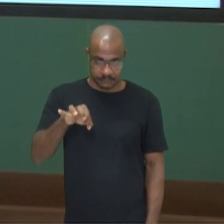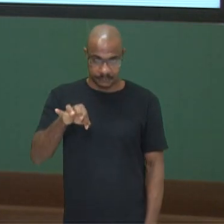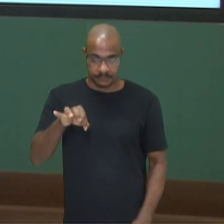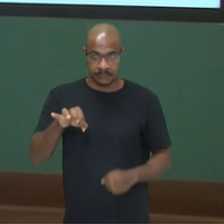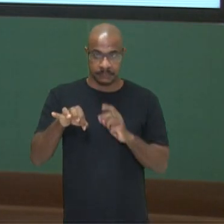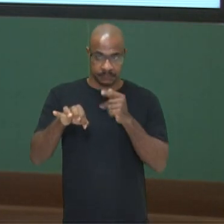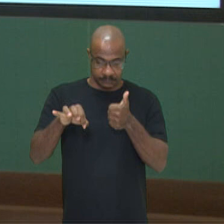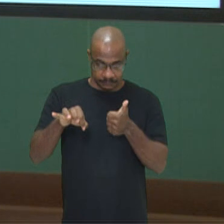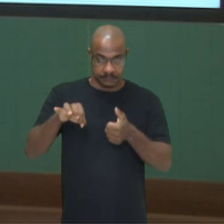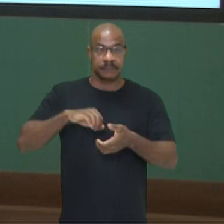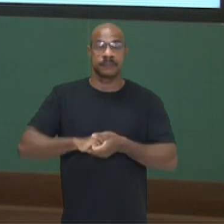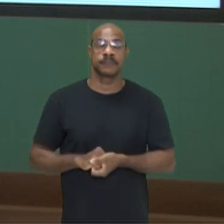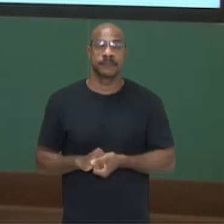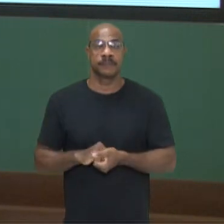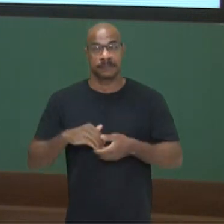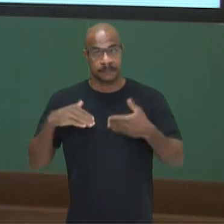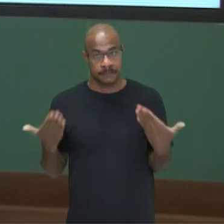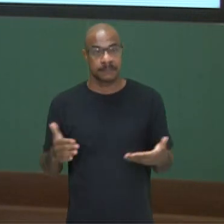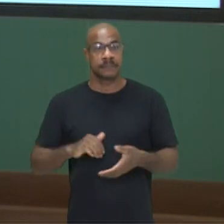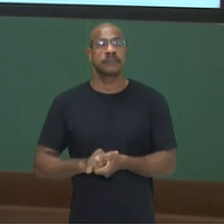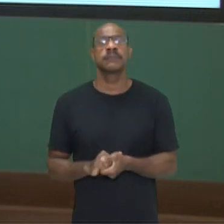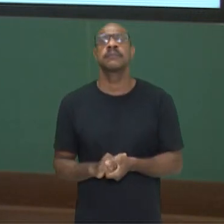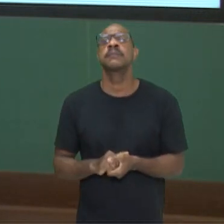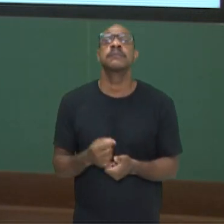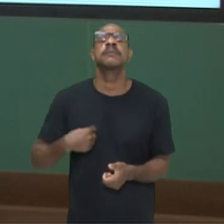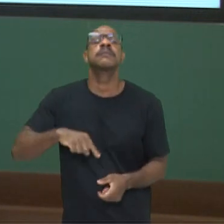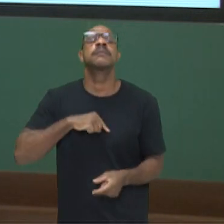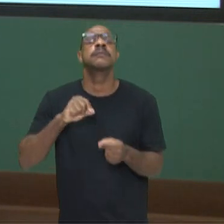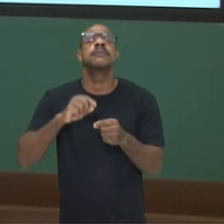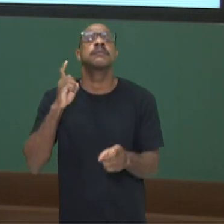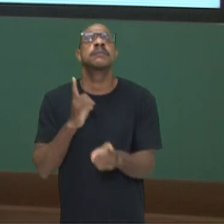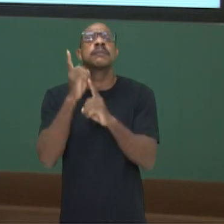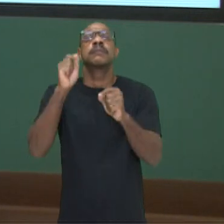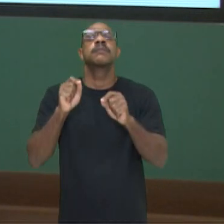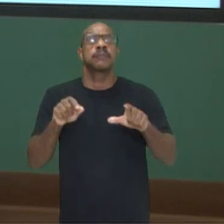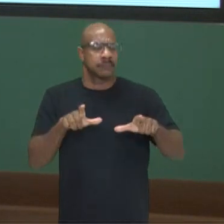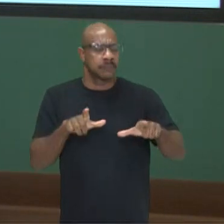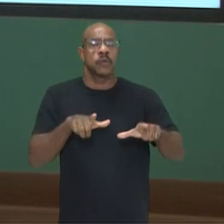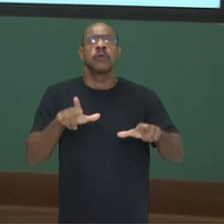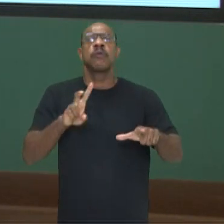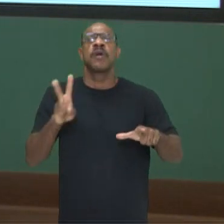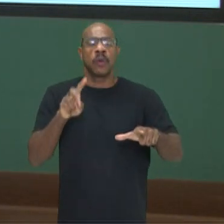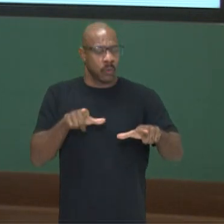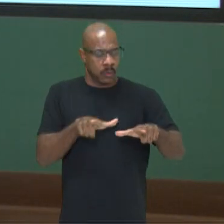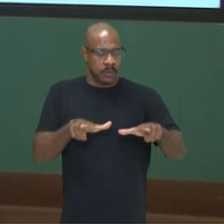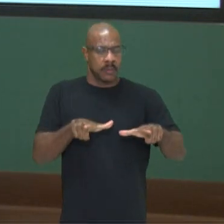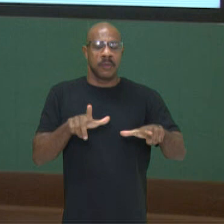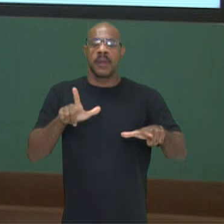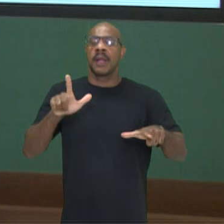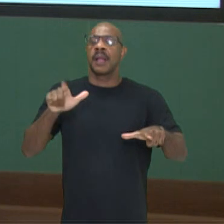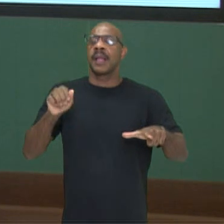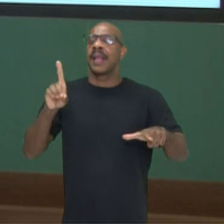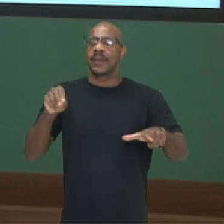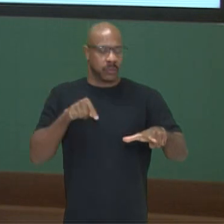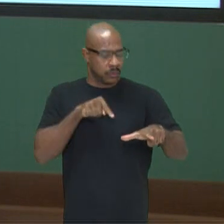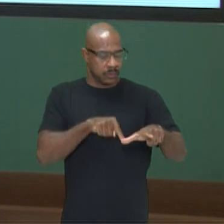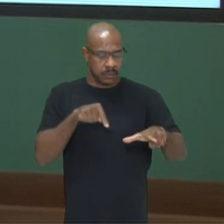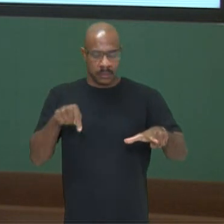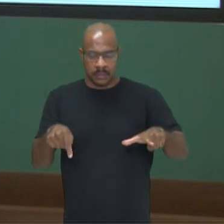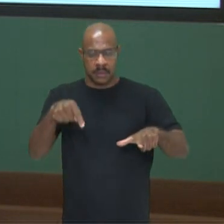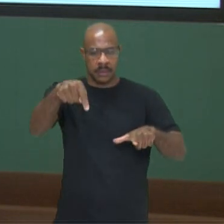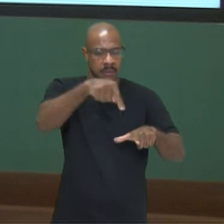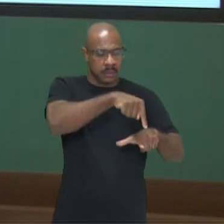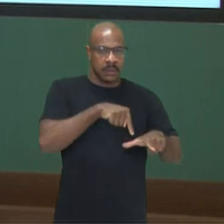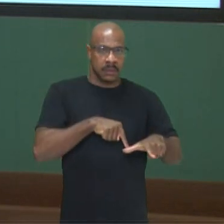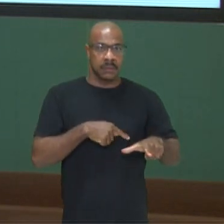metros quadrados. Então o que a gente faz para descobrir o valor do lado? Nós calculamos a raiz quadrada